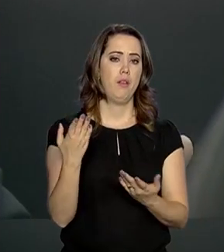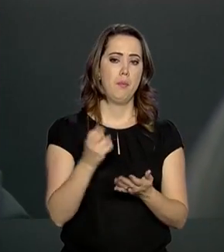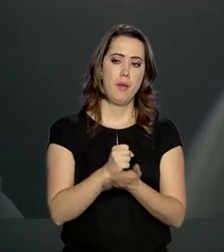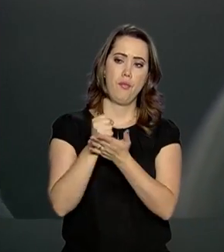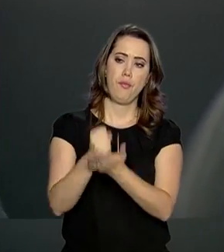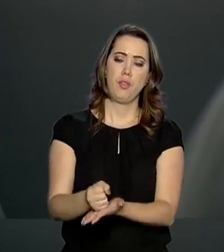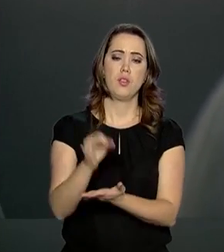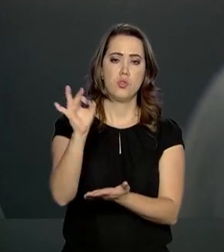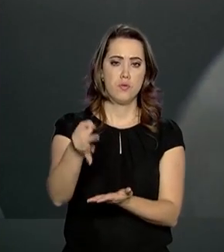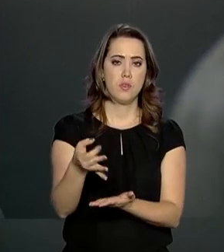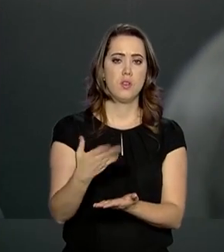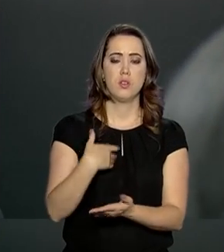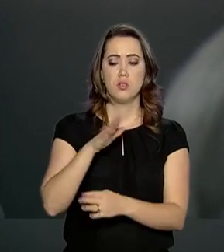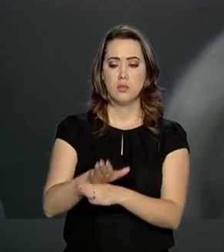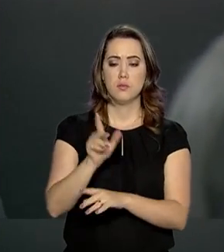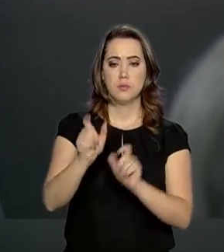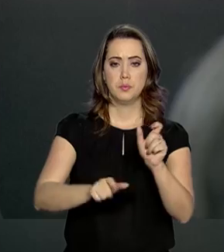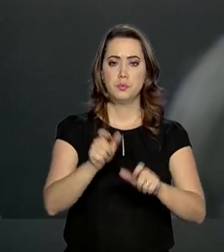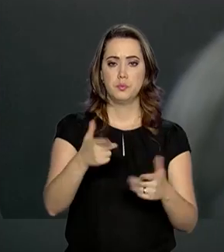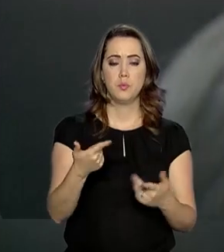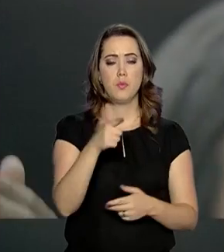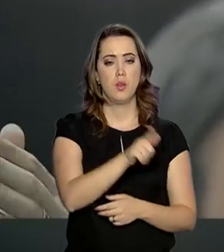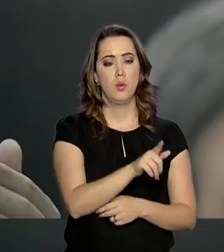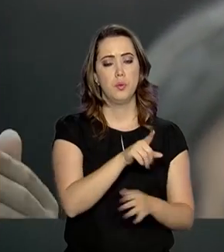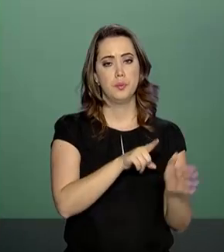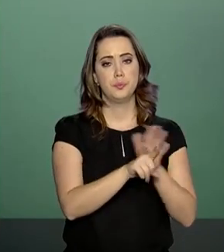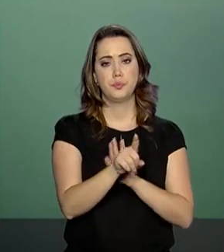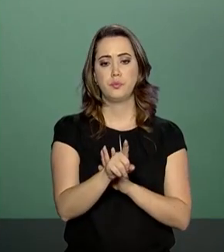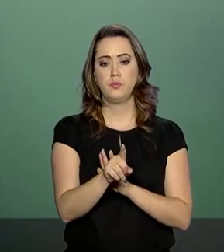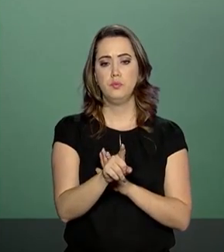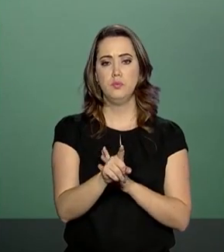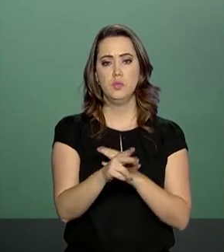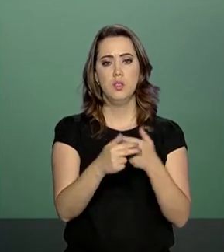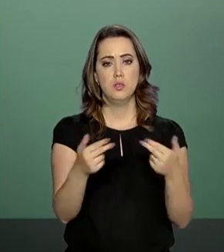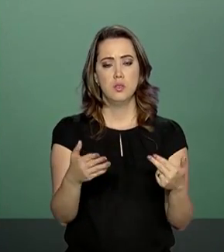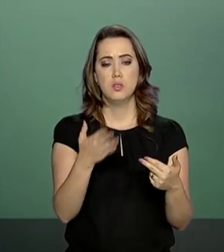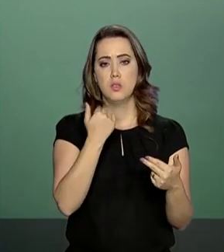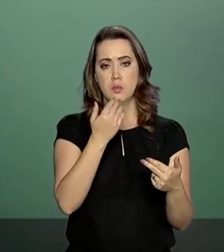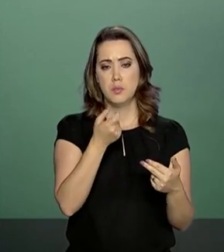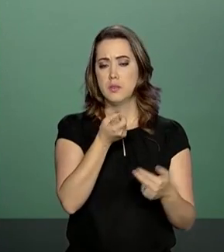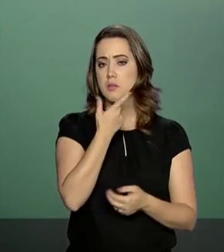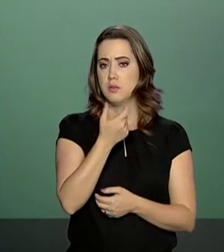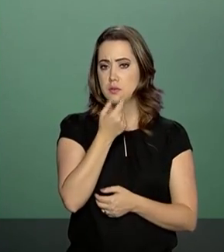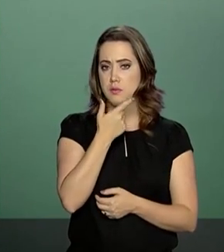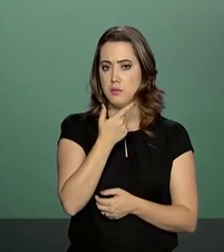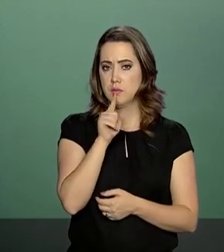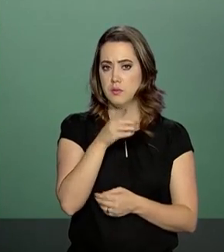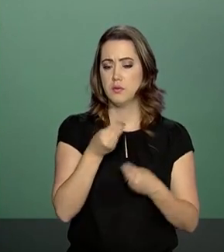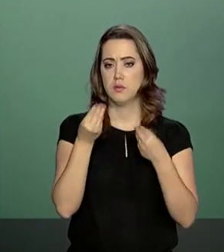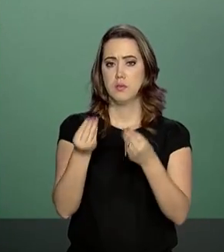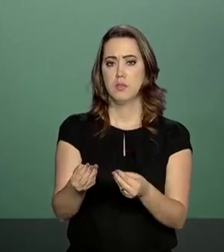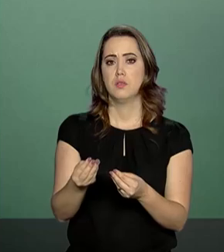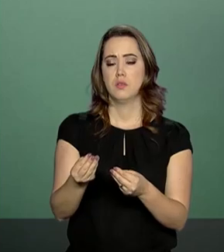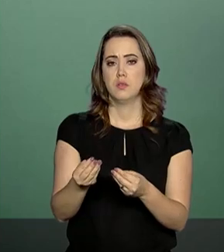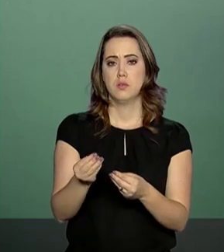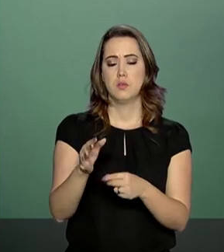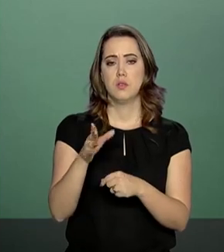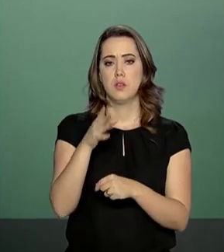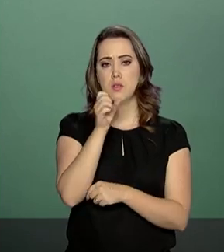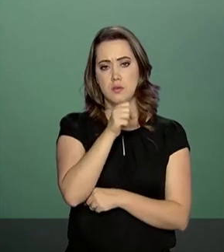ajuda para essas pessoas e outra pergunta é os tipo o tipo de alimentos e remédios que estão que vão para pacaraima no